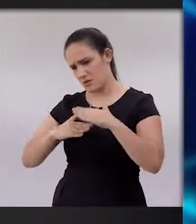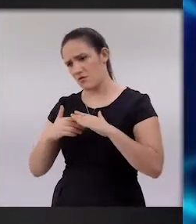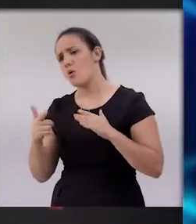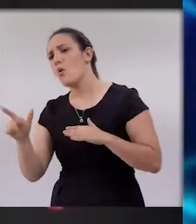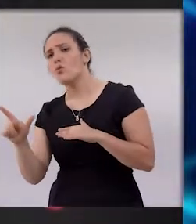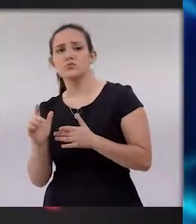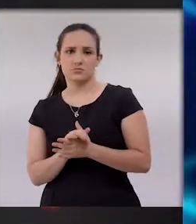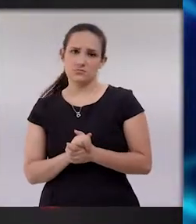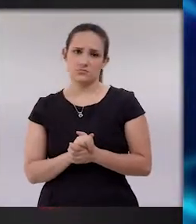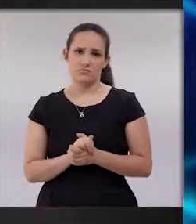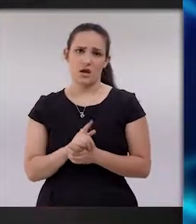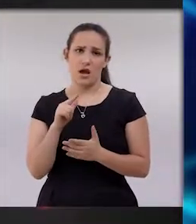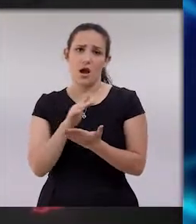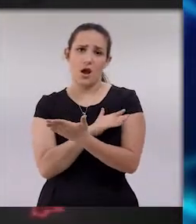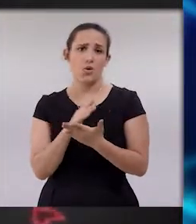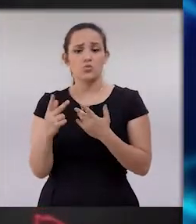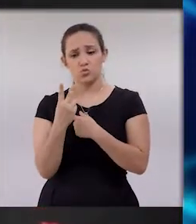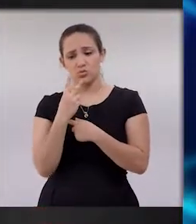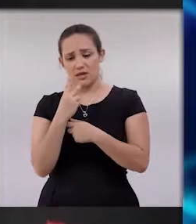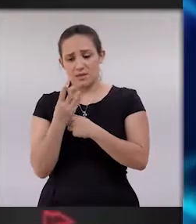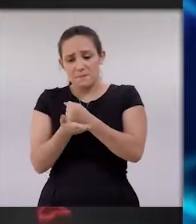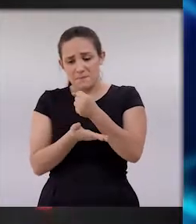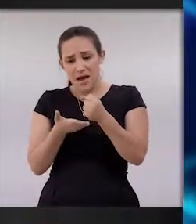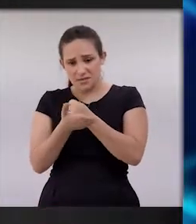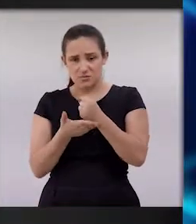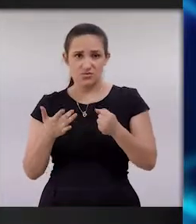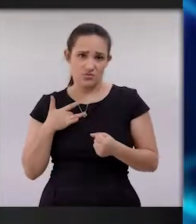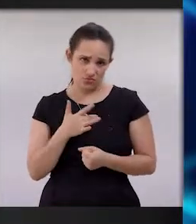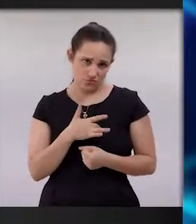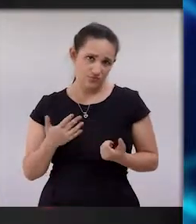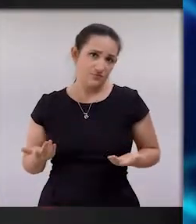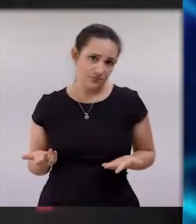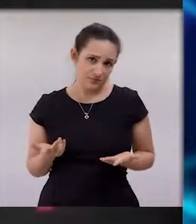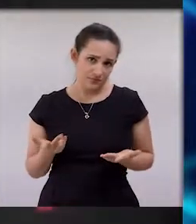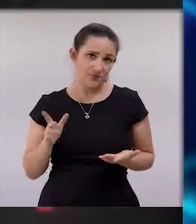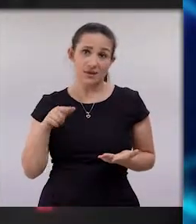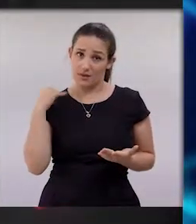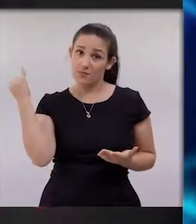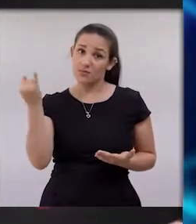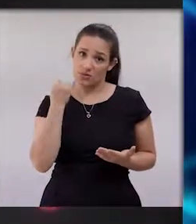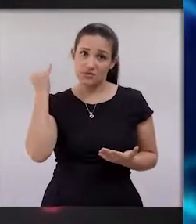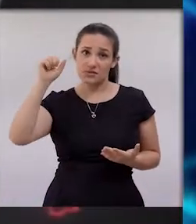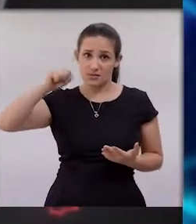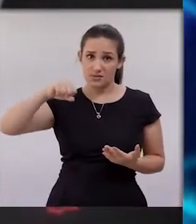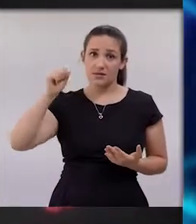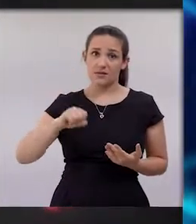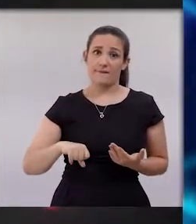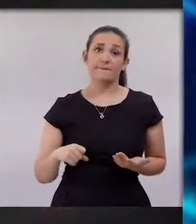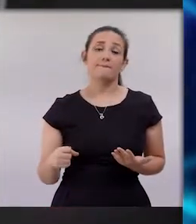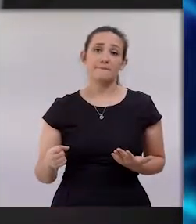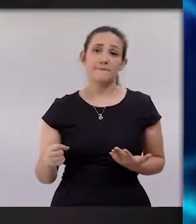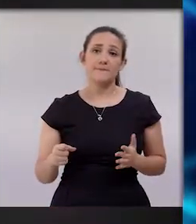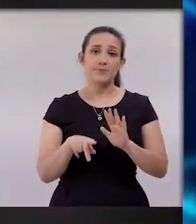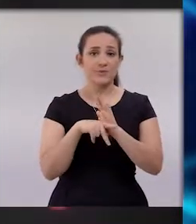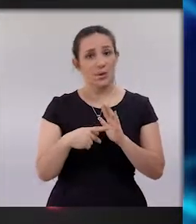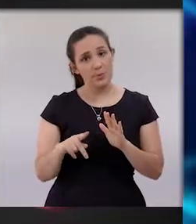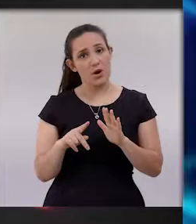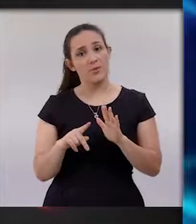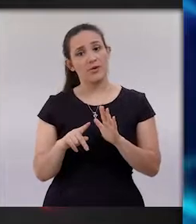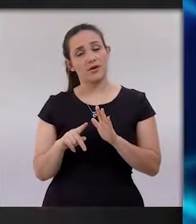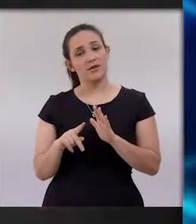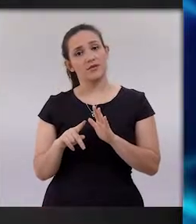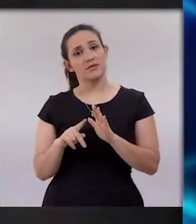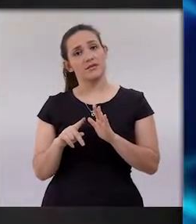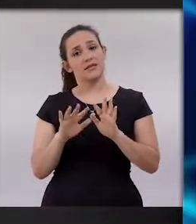de outras especialidades não médicas e de outros cuidados básicos de saúde na atenção primária, que são extremamente importantes e ligados